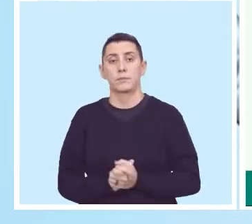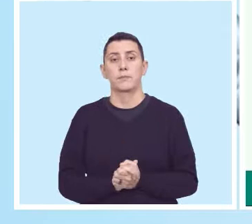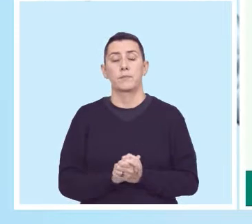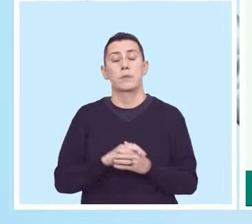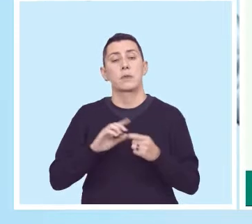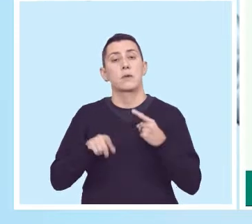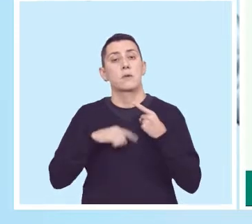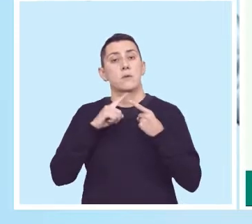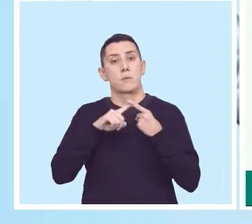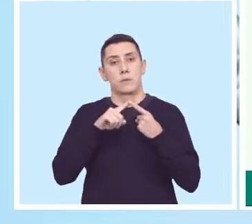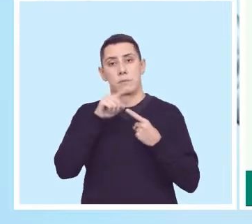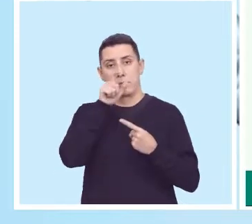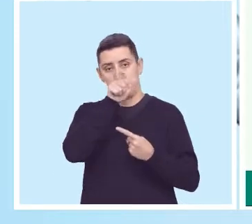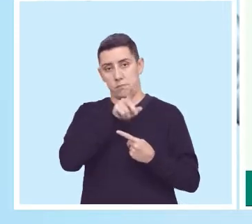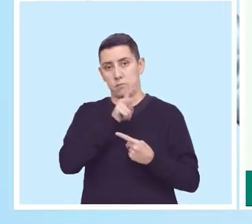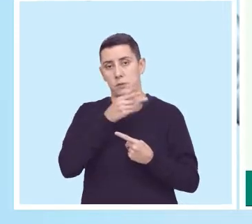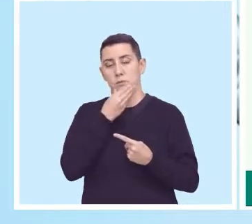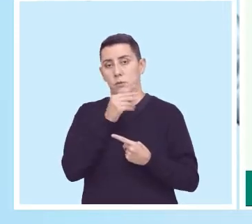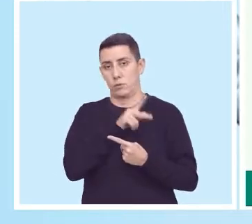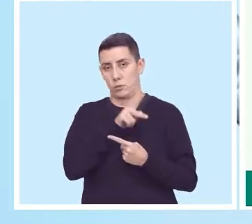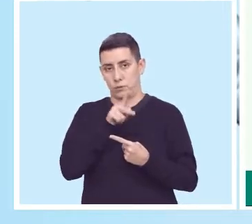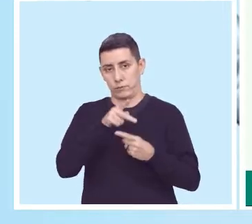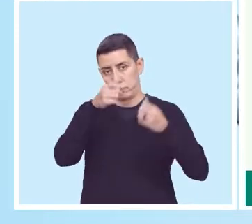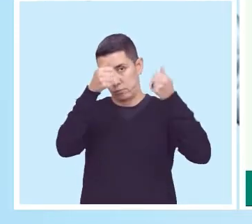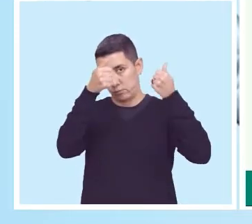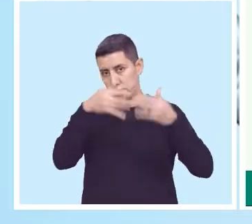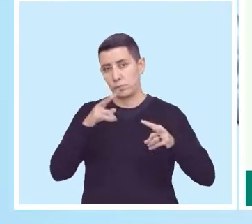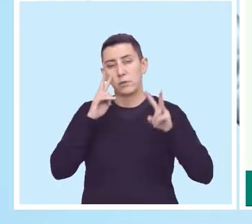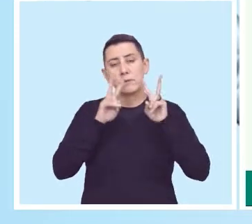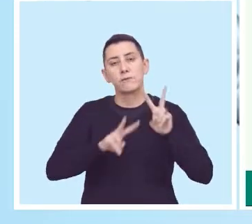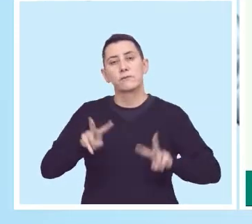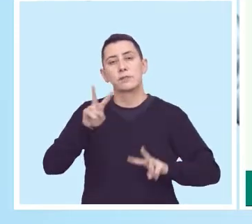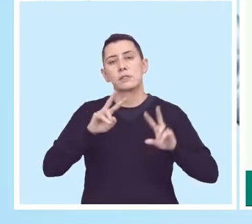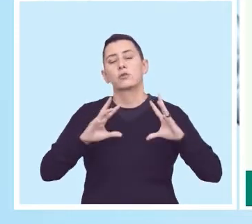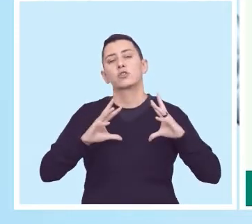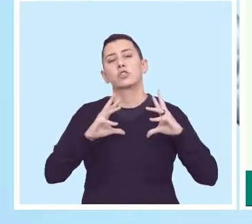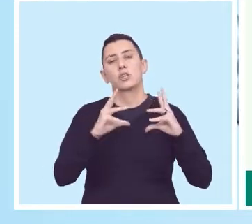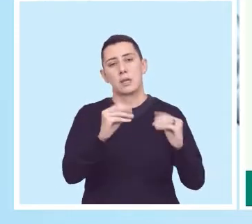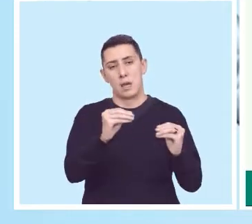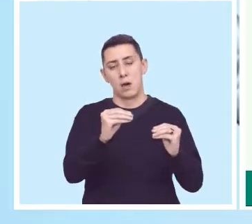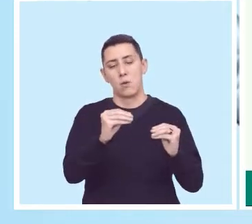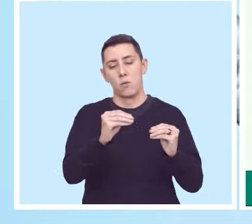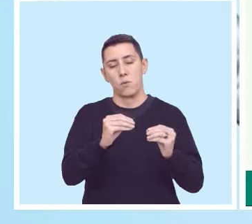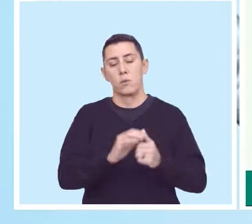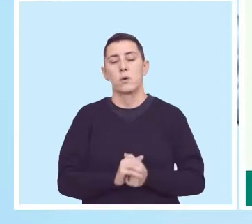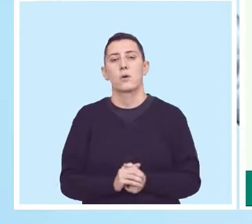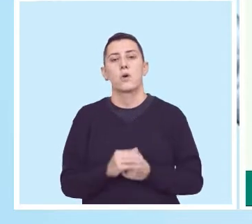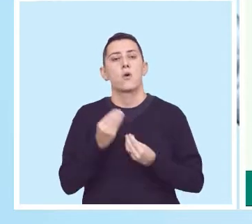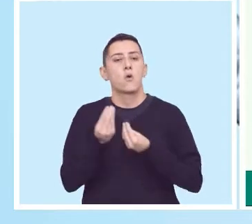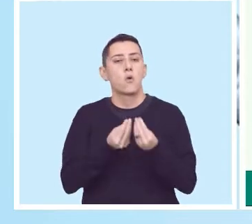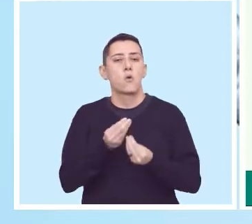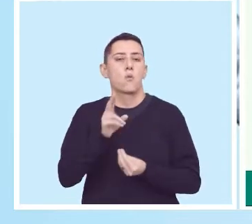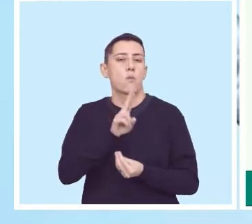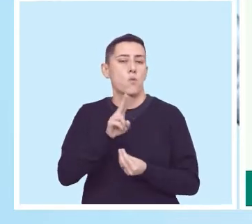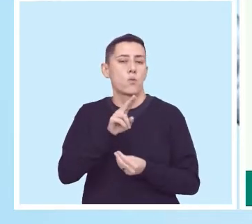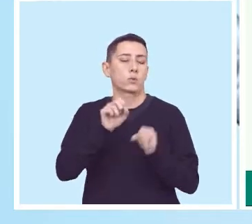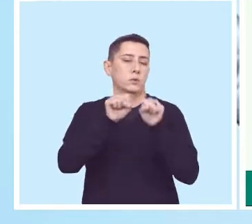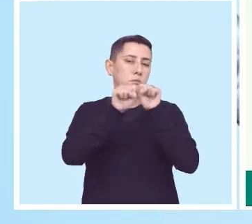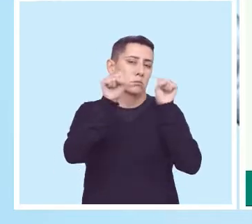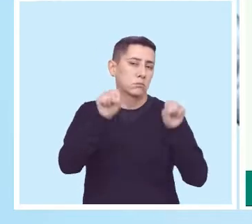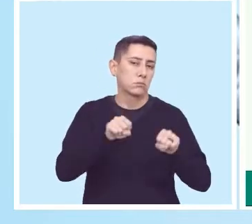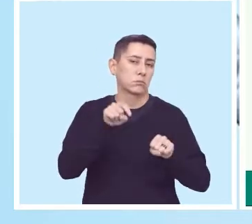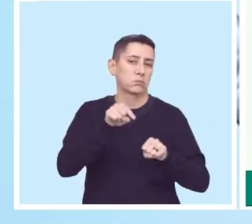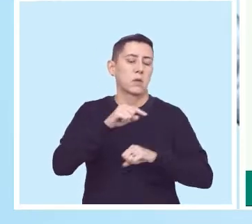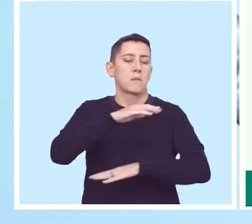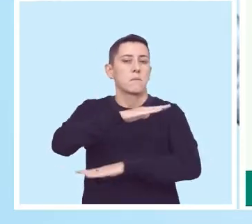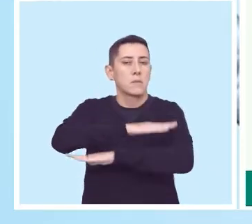tópico comigo, em que nós vamos dar uma visão geral da, da plataforma, motivação, por